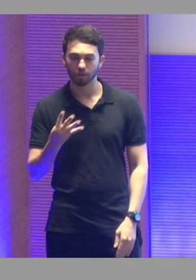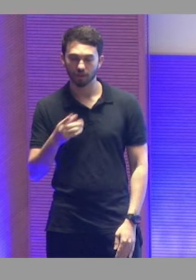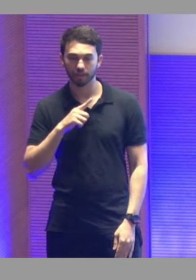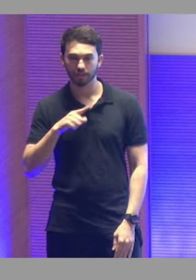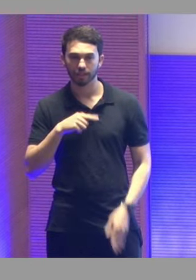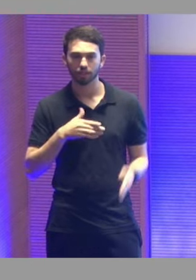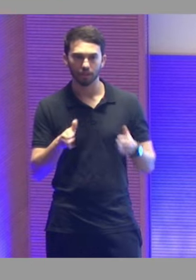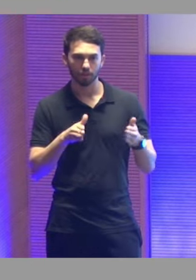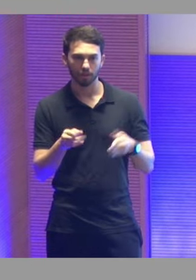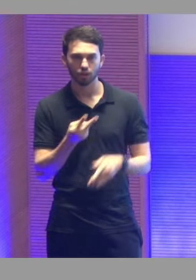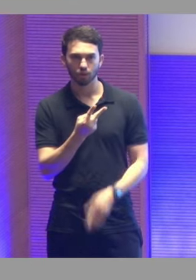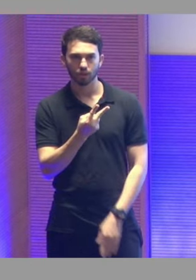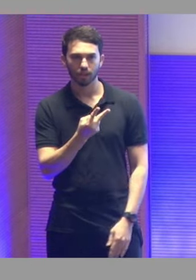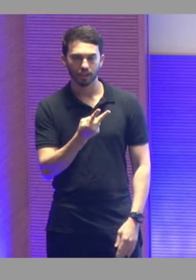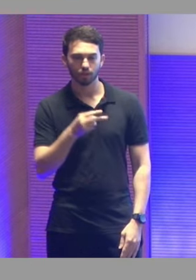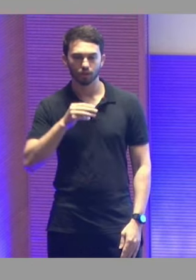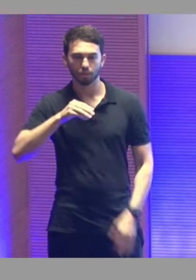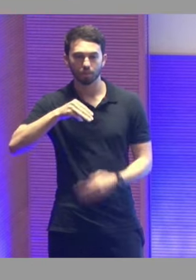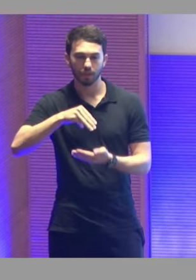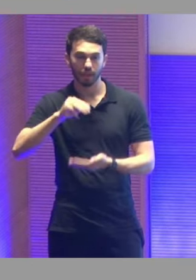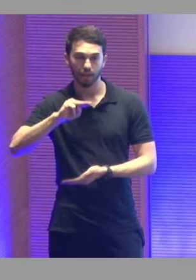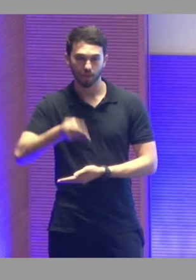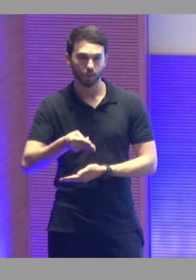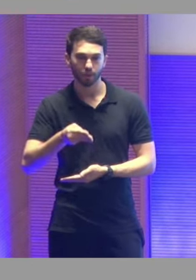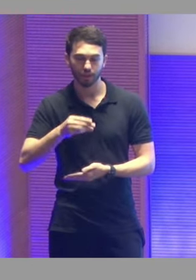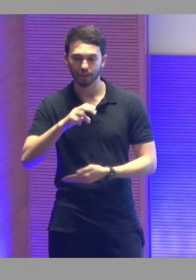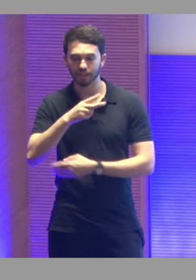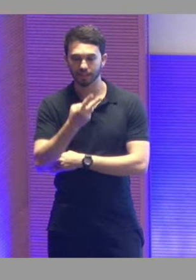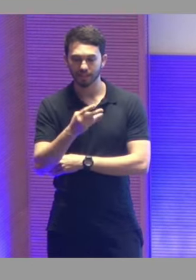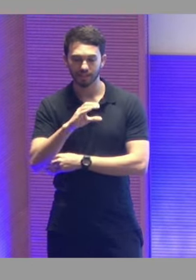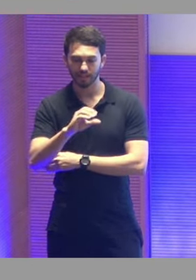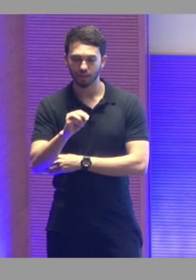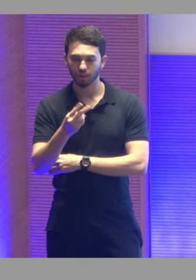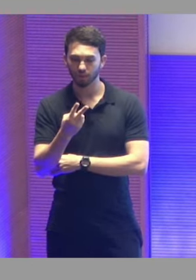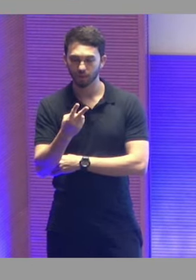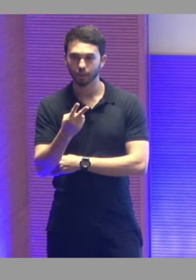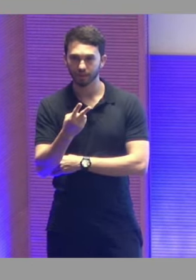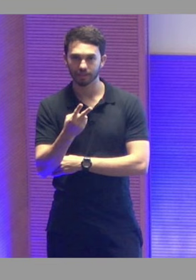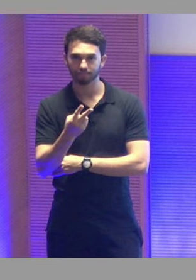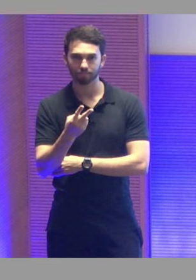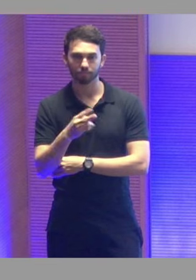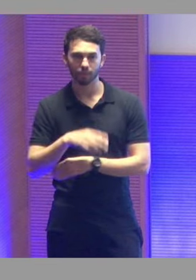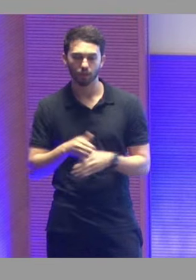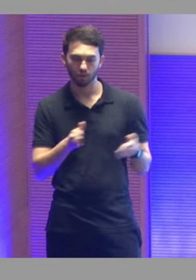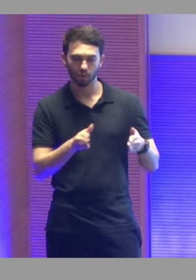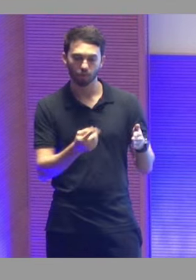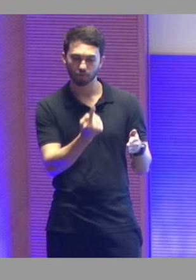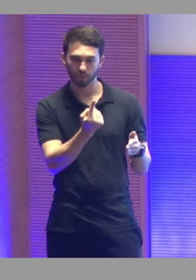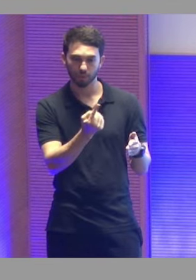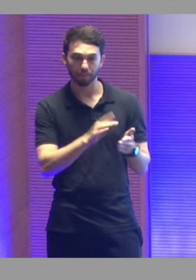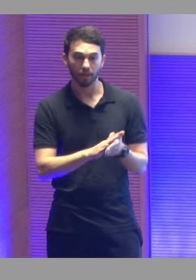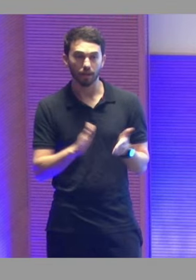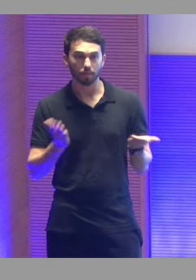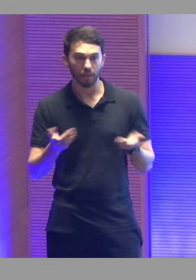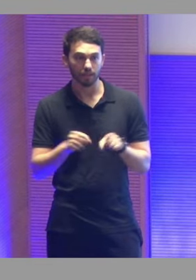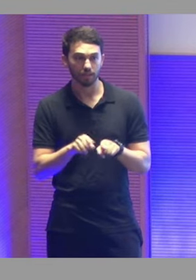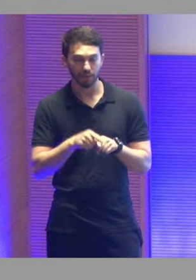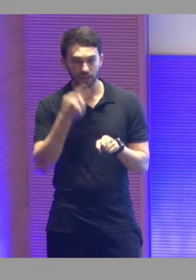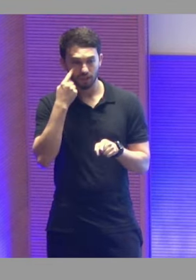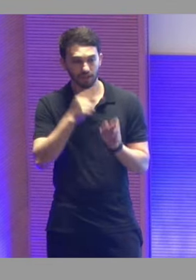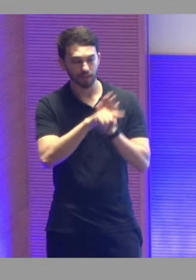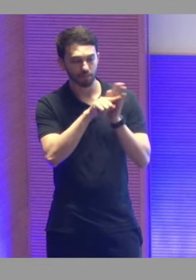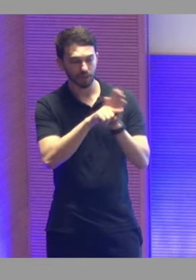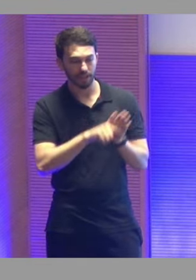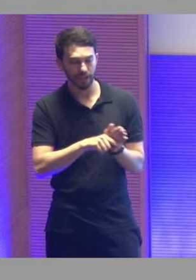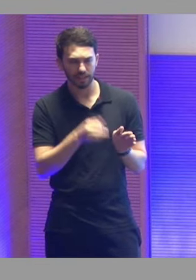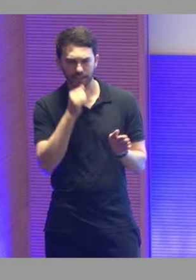o Reporte de cerca de 200 milhões de toneladas de CO2 equivalente no escopo um eh e aqui a gente traz uma análise para vocês